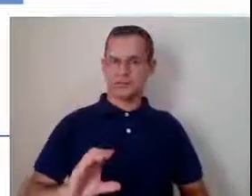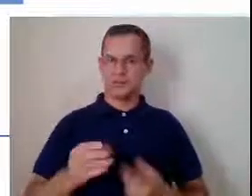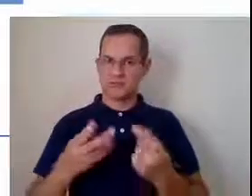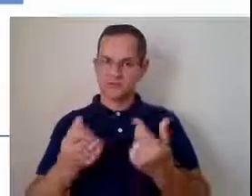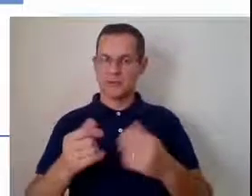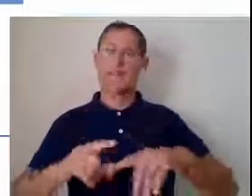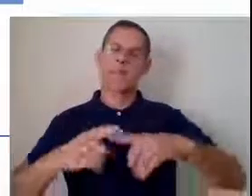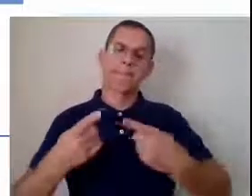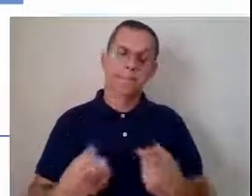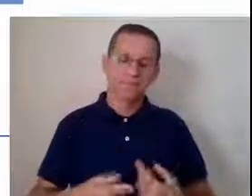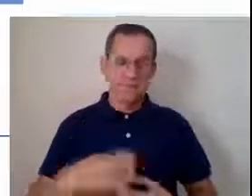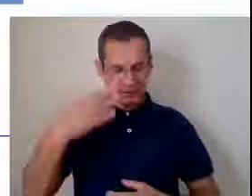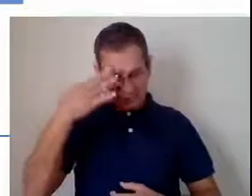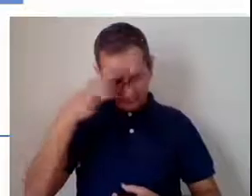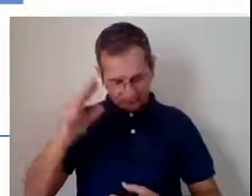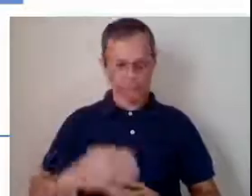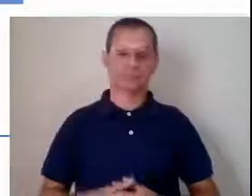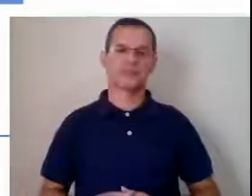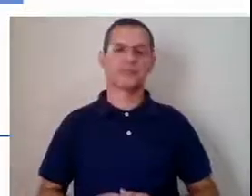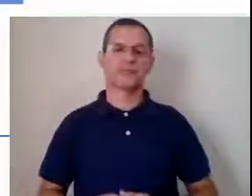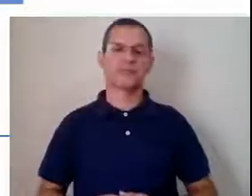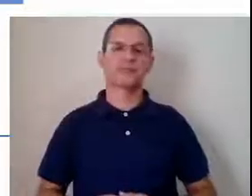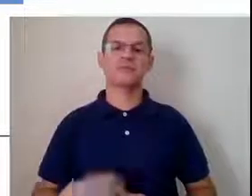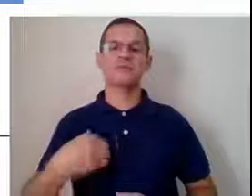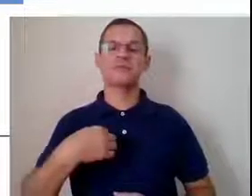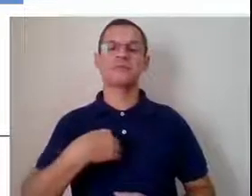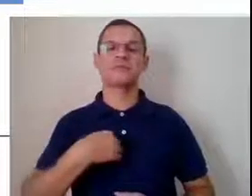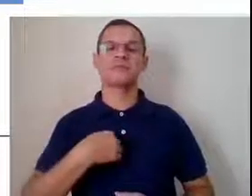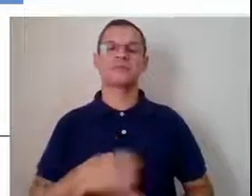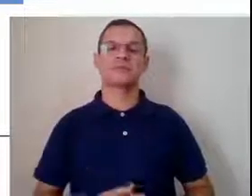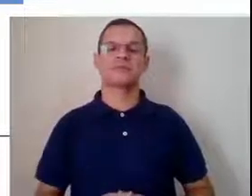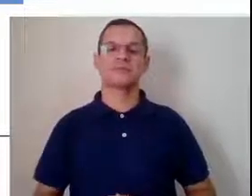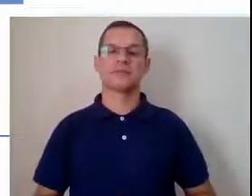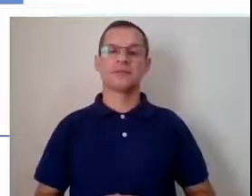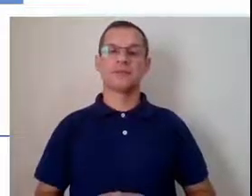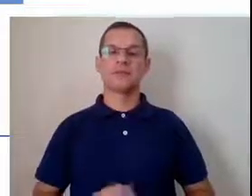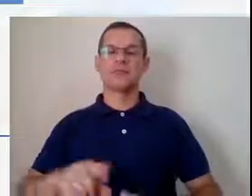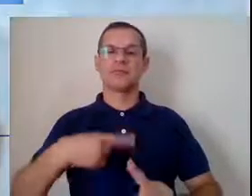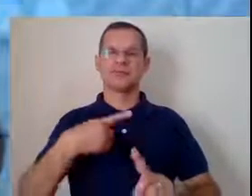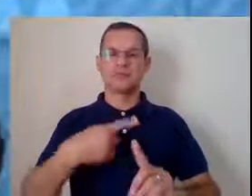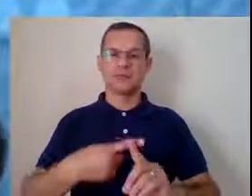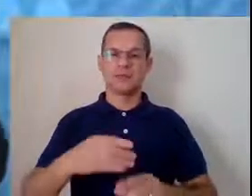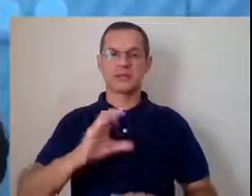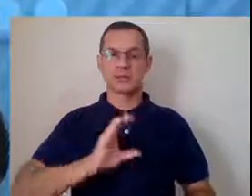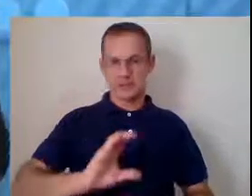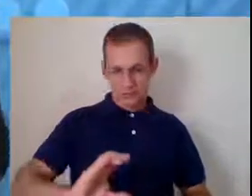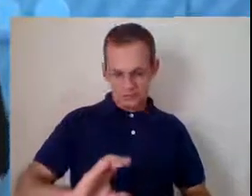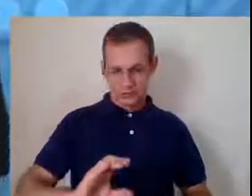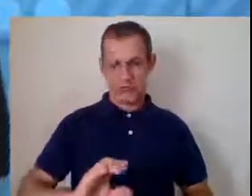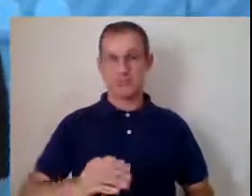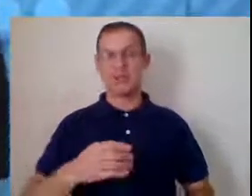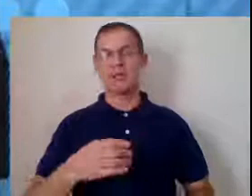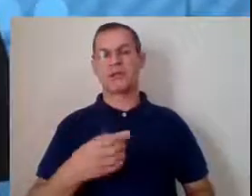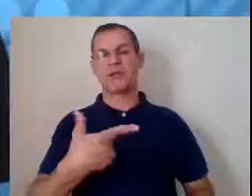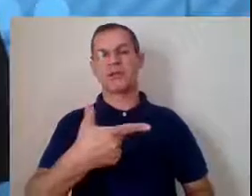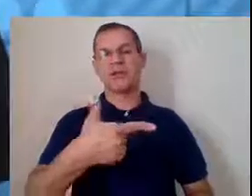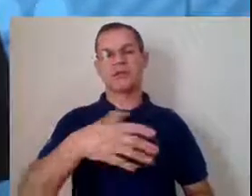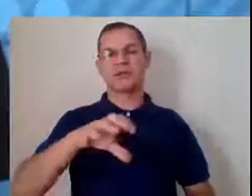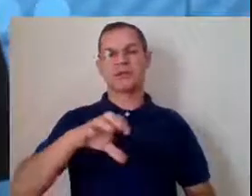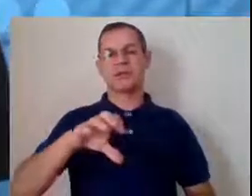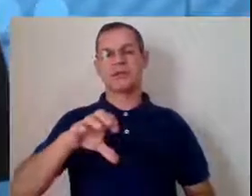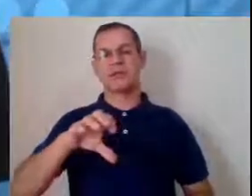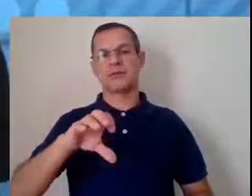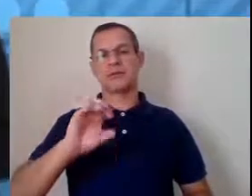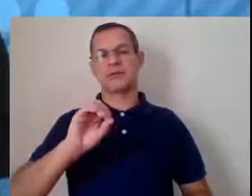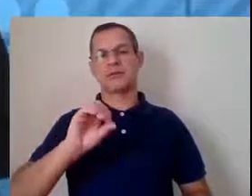tá? A princípio, né, eu fui aumentando o investimento. De 2009, comecei lá